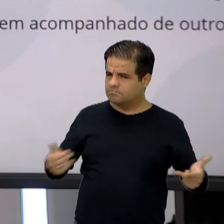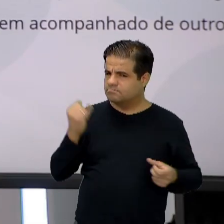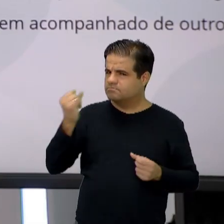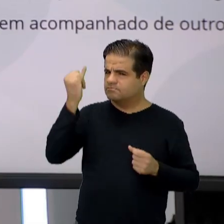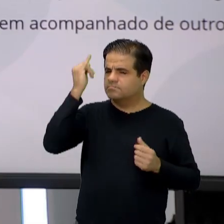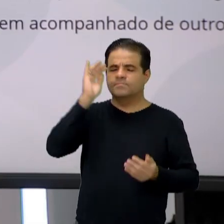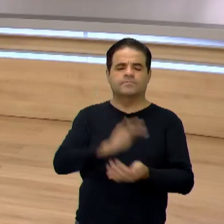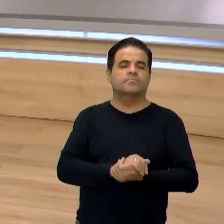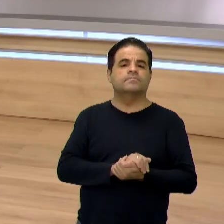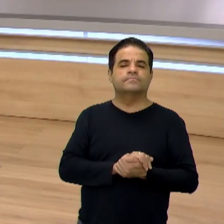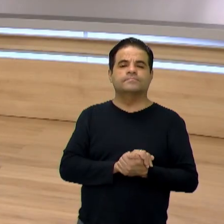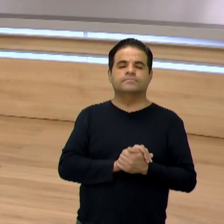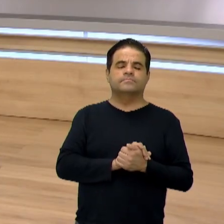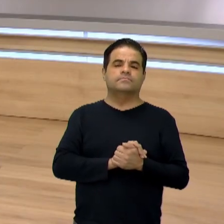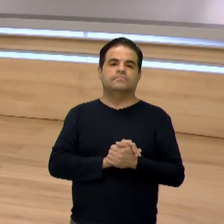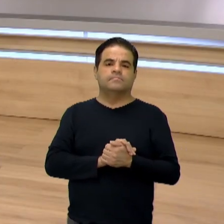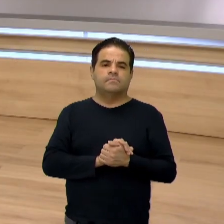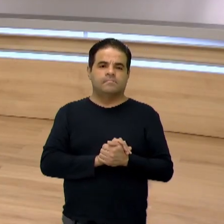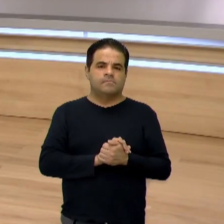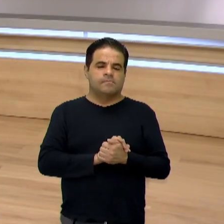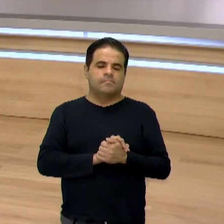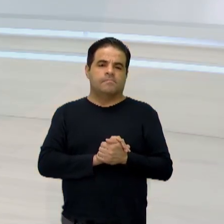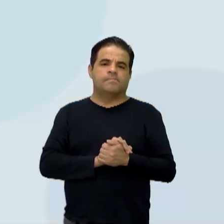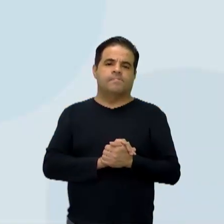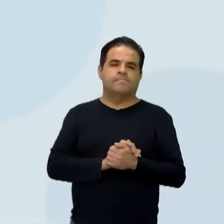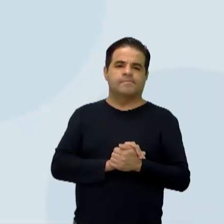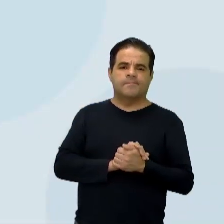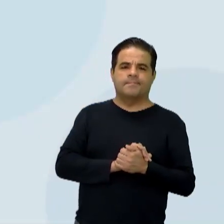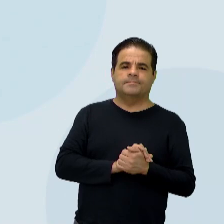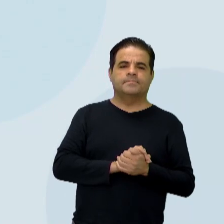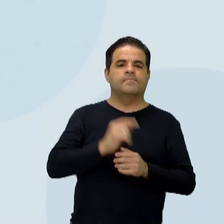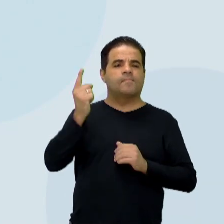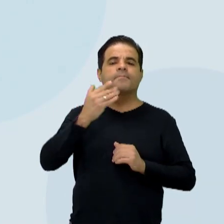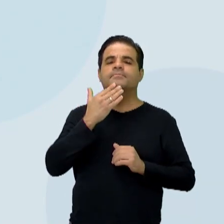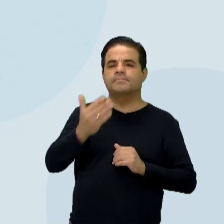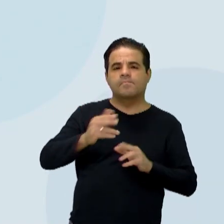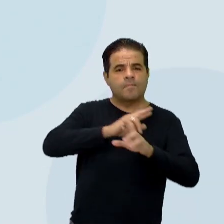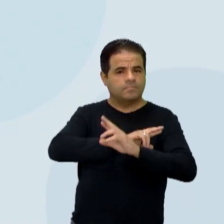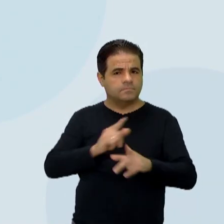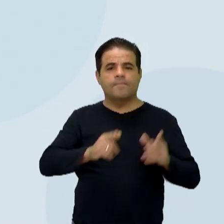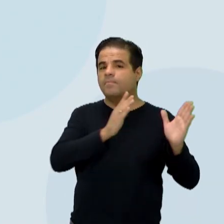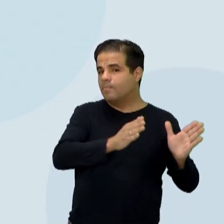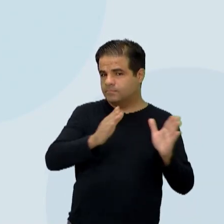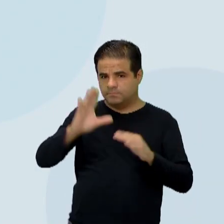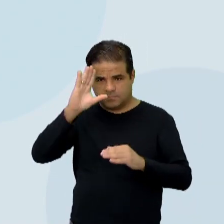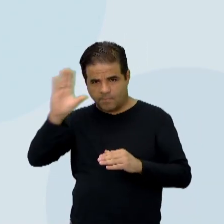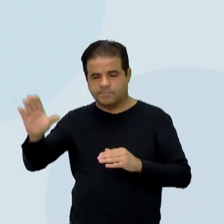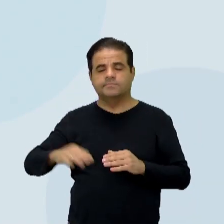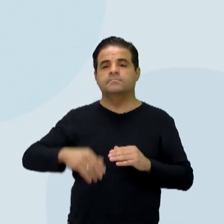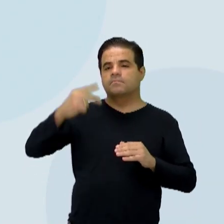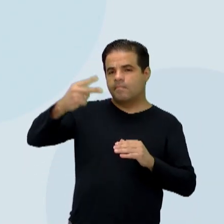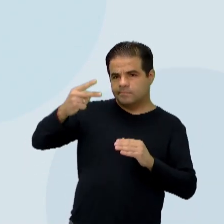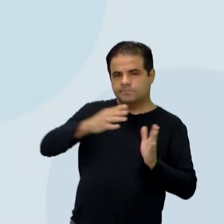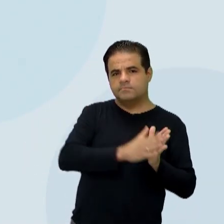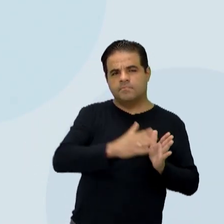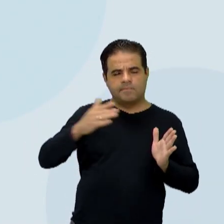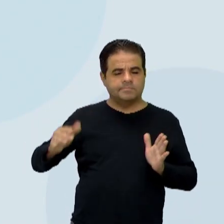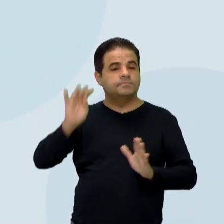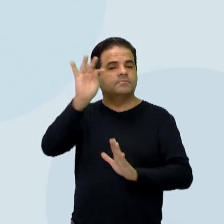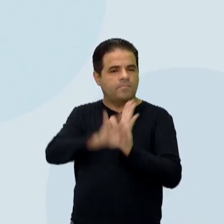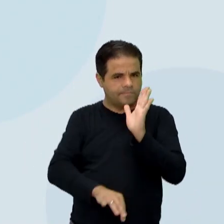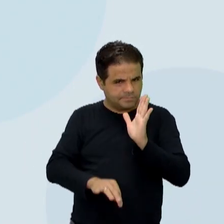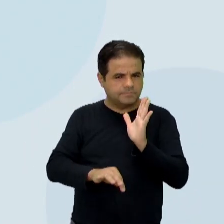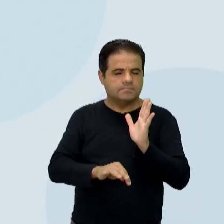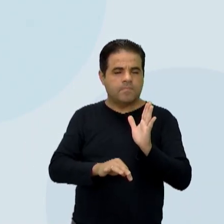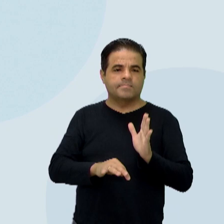lá. São duas questões, tá, para esse texto. O primeiro, a habilidade pede diferenciar as partes principais das secundárias em